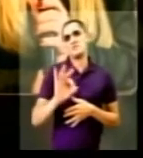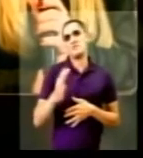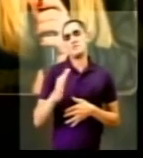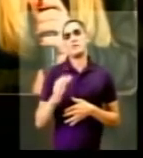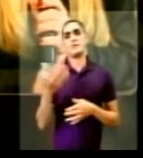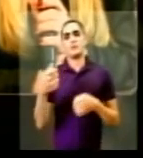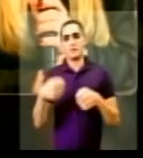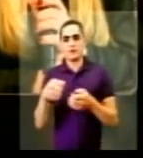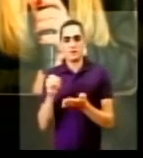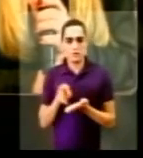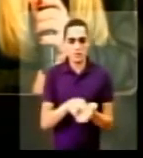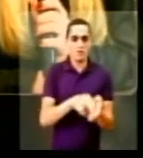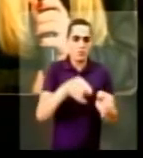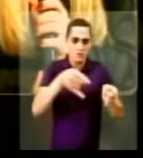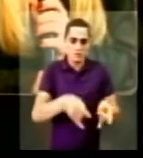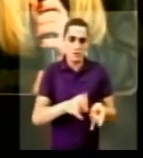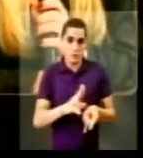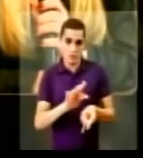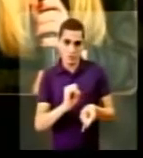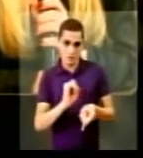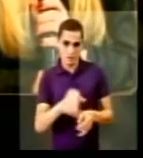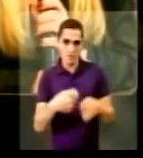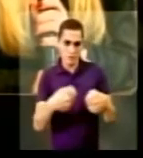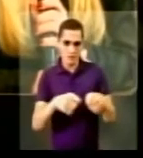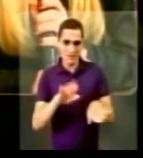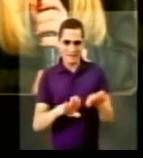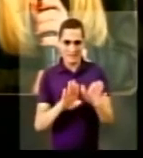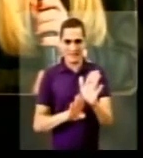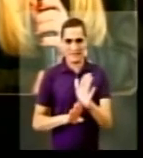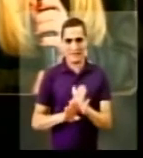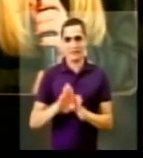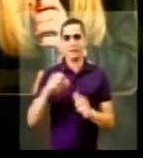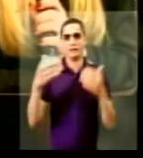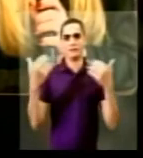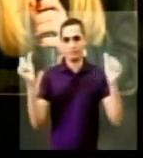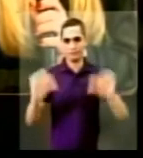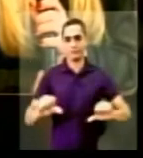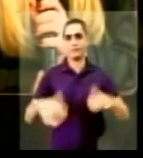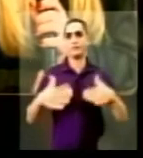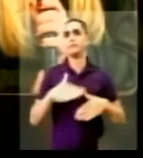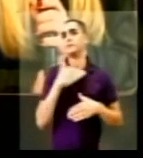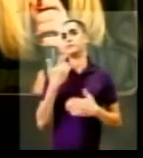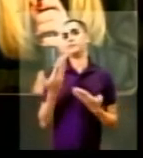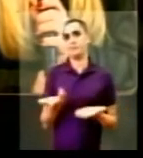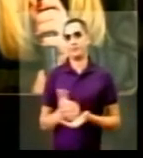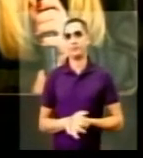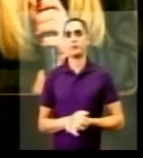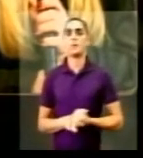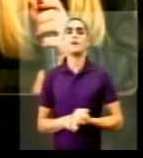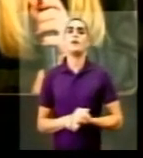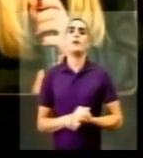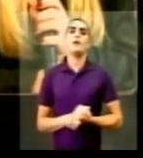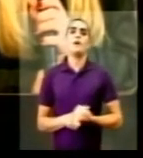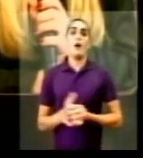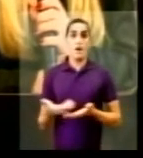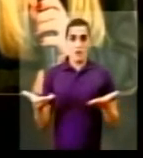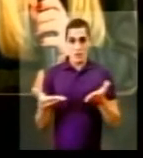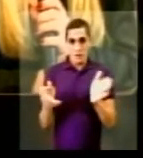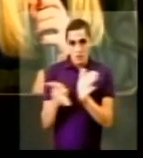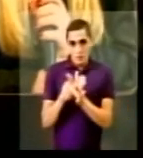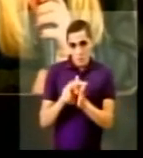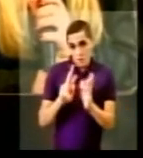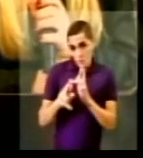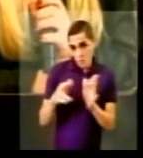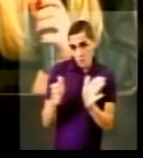a gente tem aí uma letalidade que esses pacientes evoluem para a morte. Próximo. Em relação à taxa de